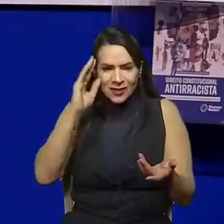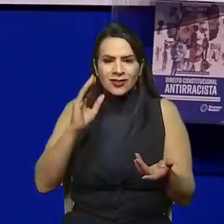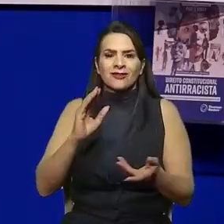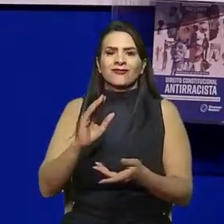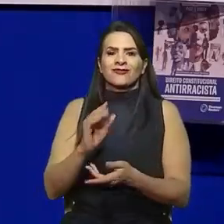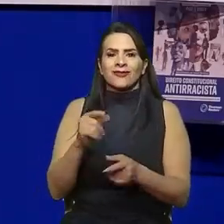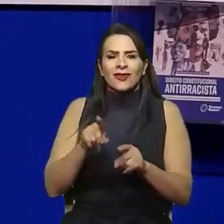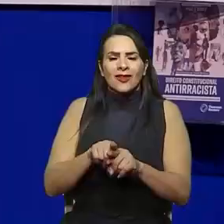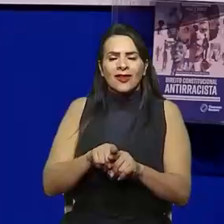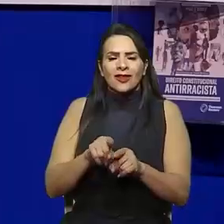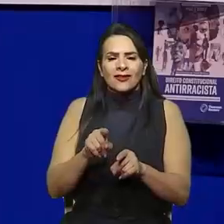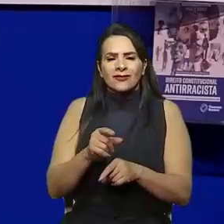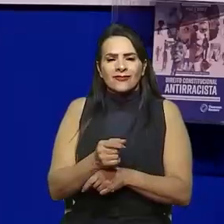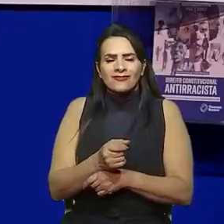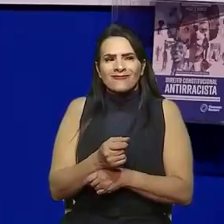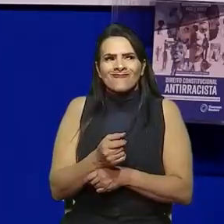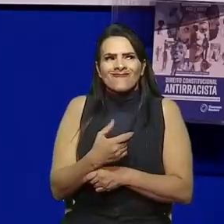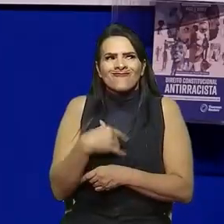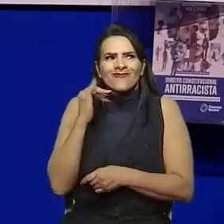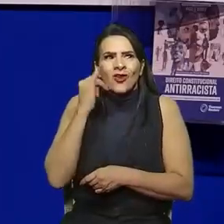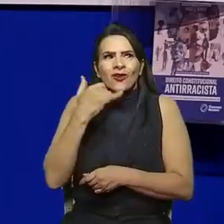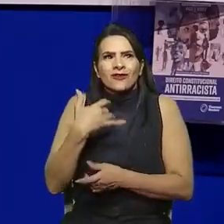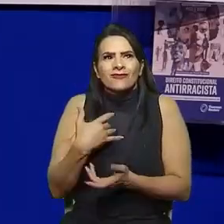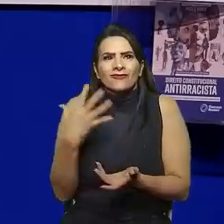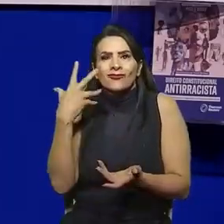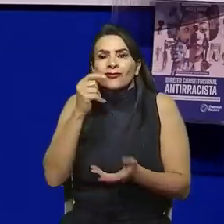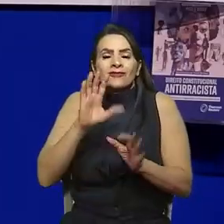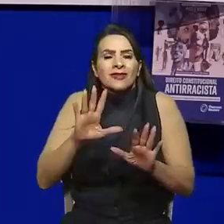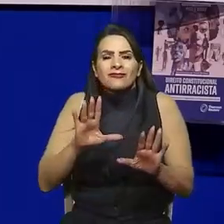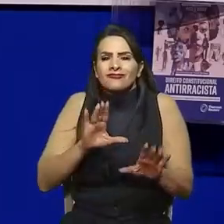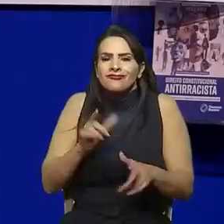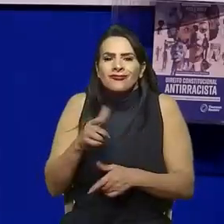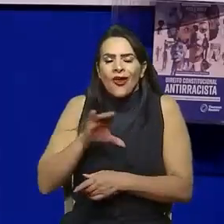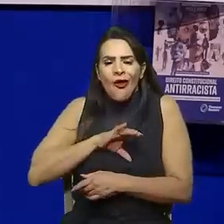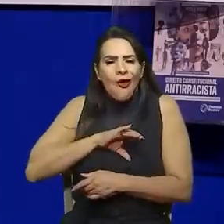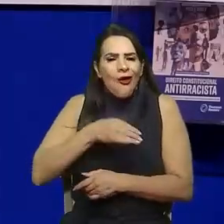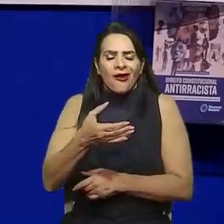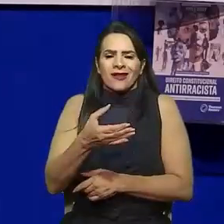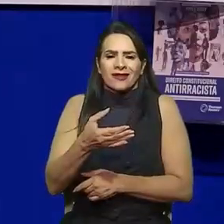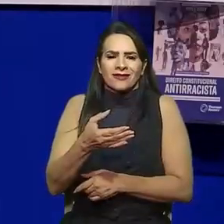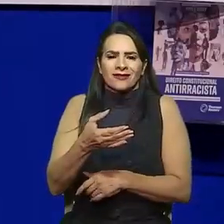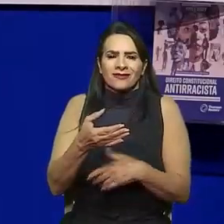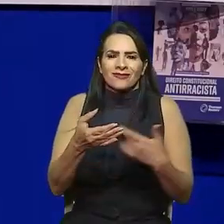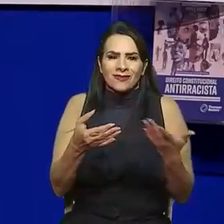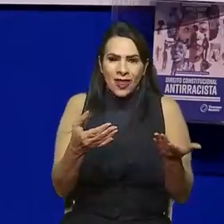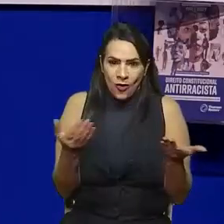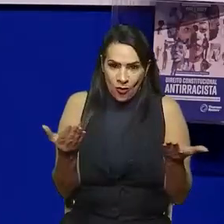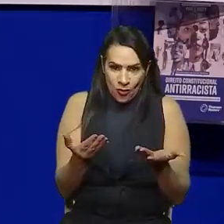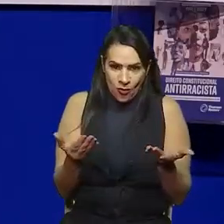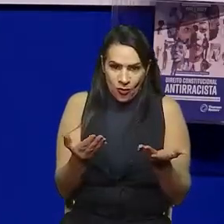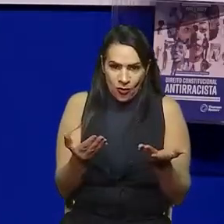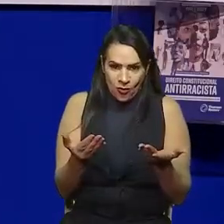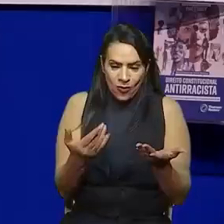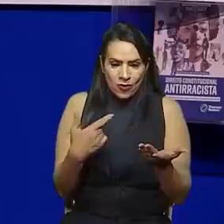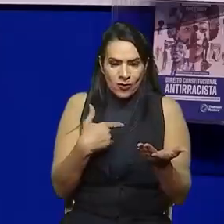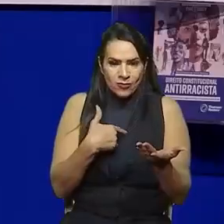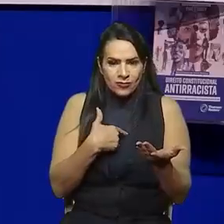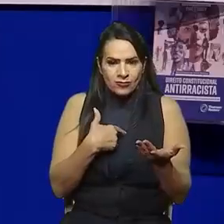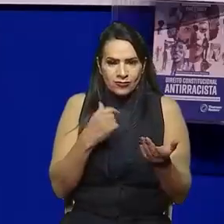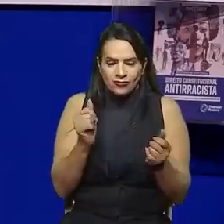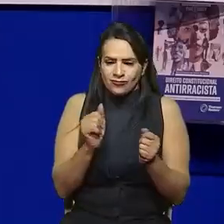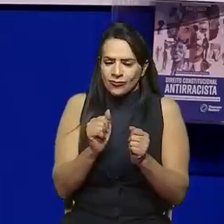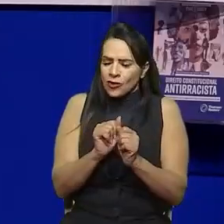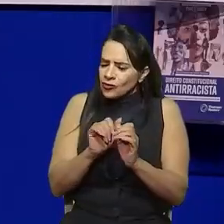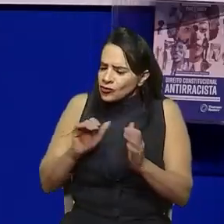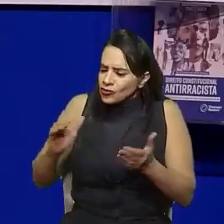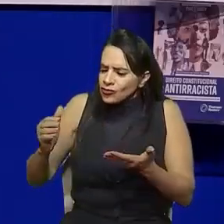perfume de cravo, mas não tenho coragem. Porém, quero só dizer que eu agora estou juntando minhas